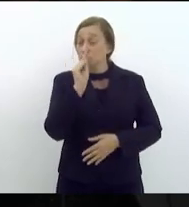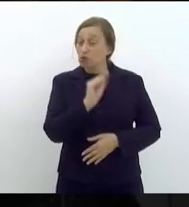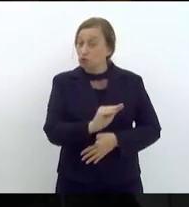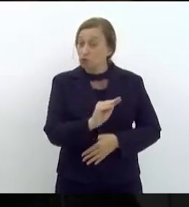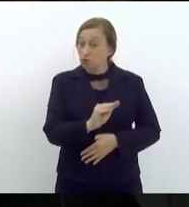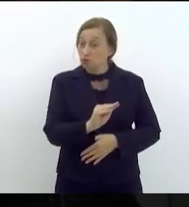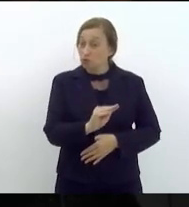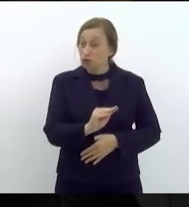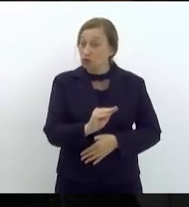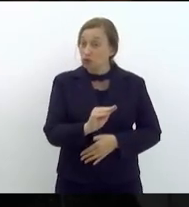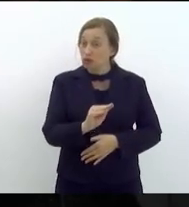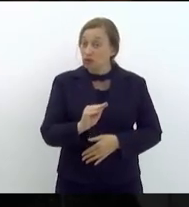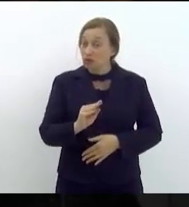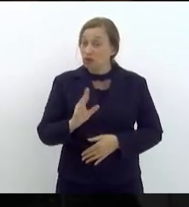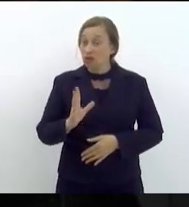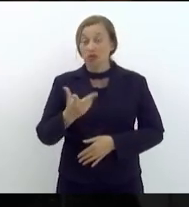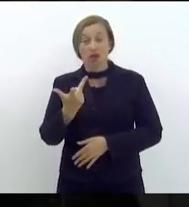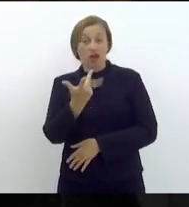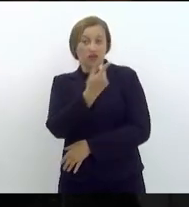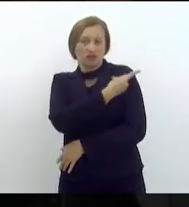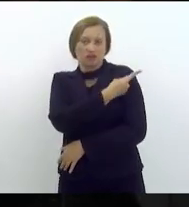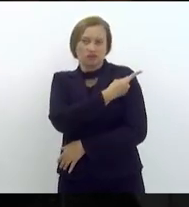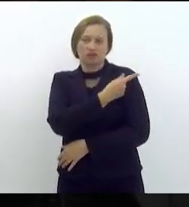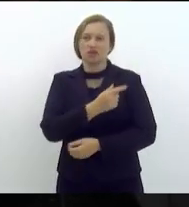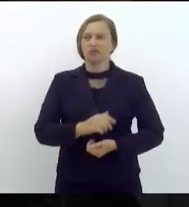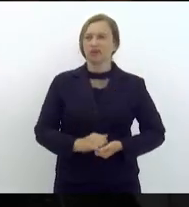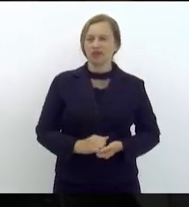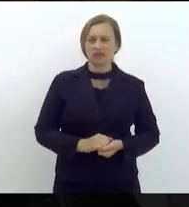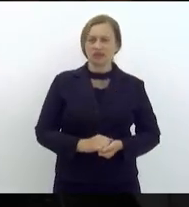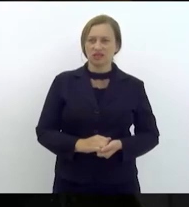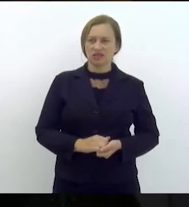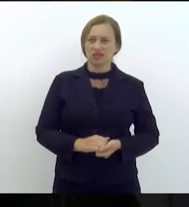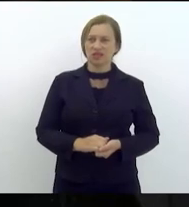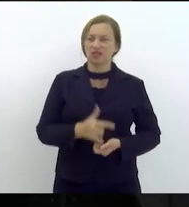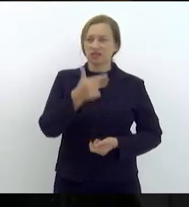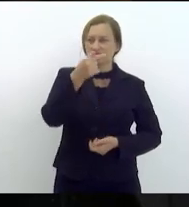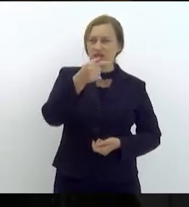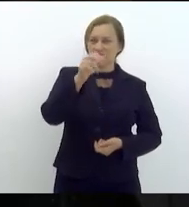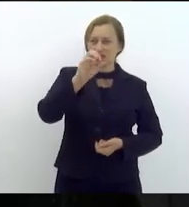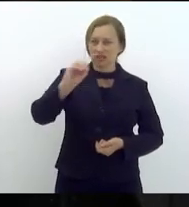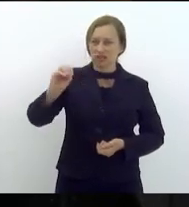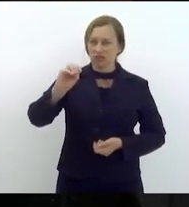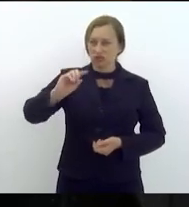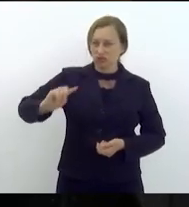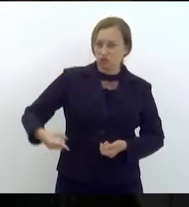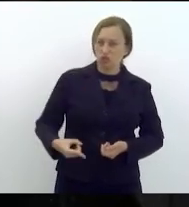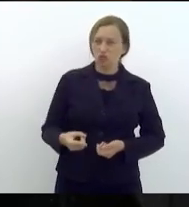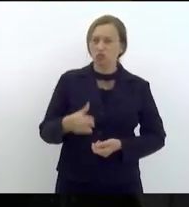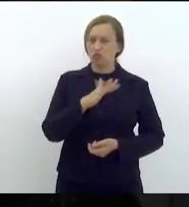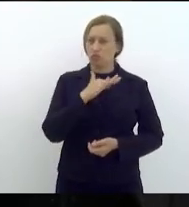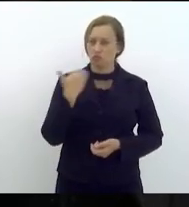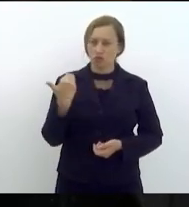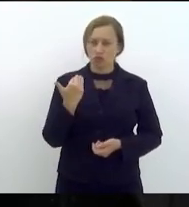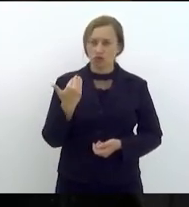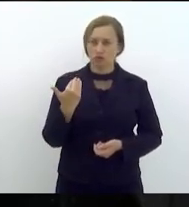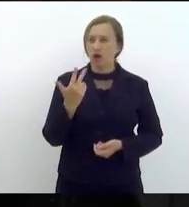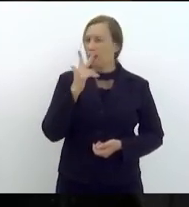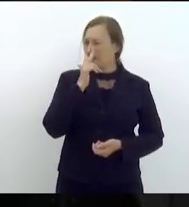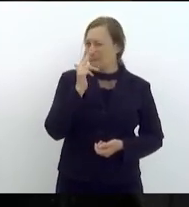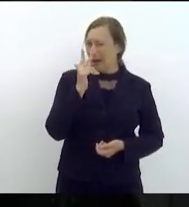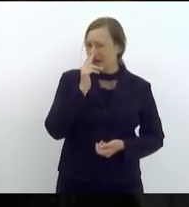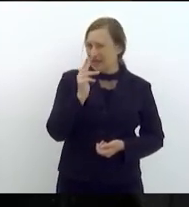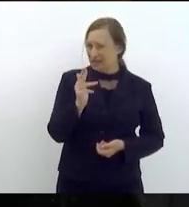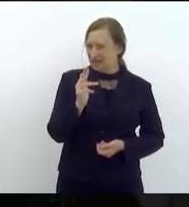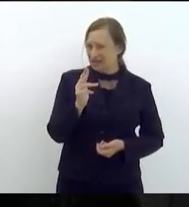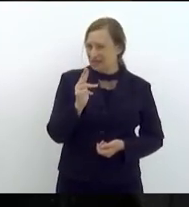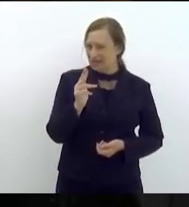a eficácia da vacina 700 mil mortos parece que